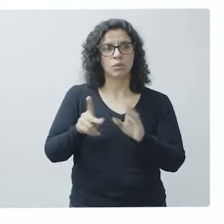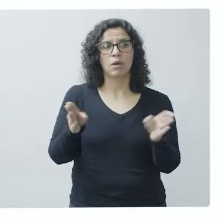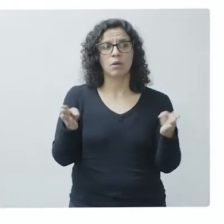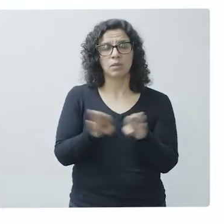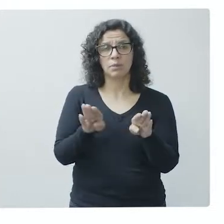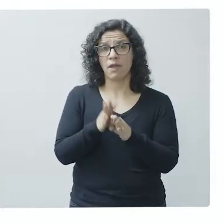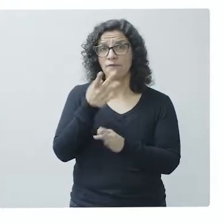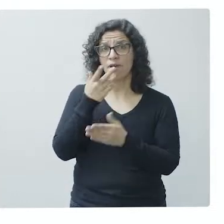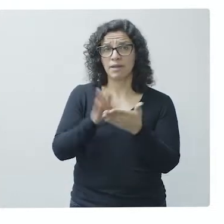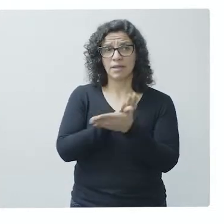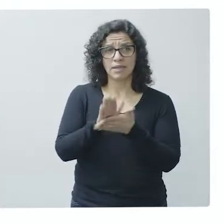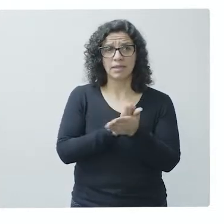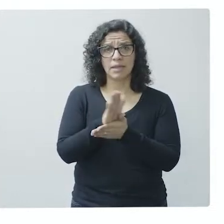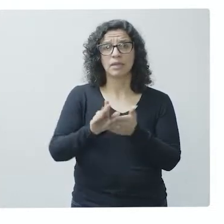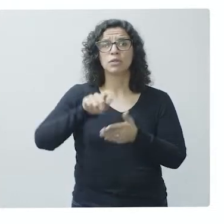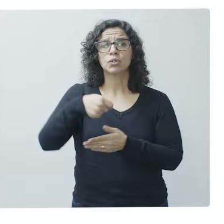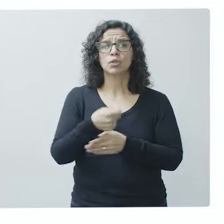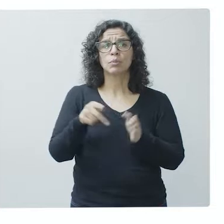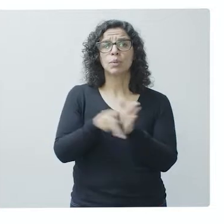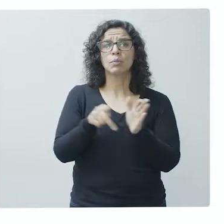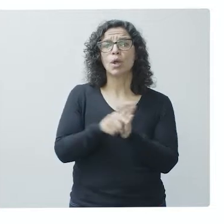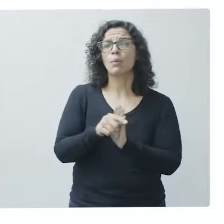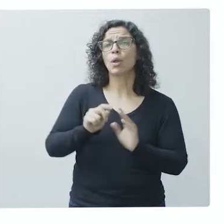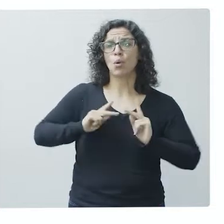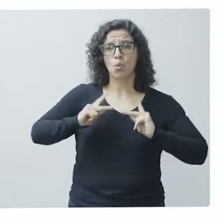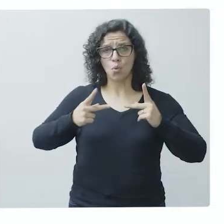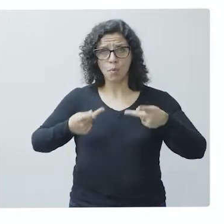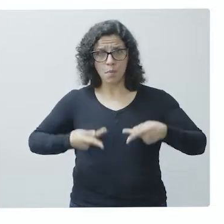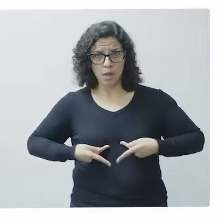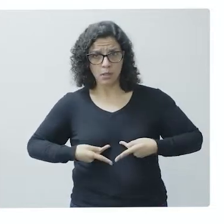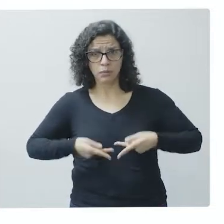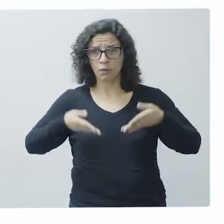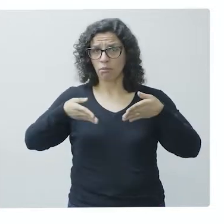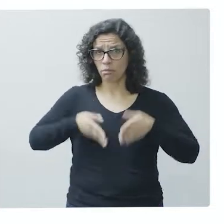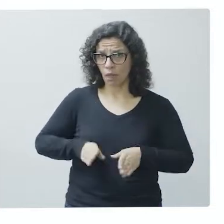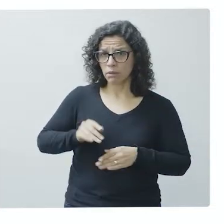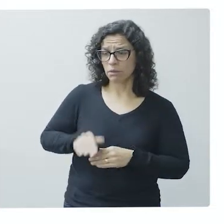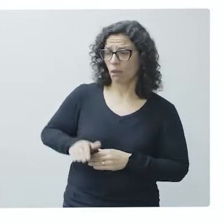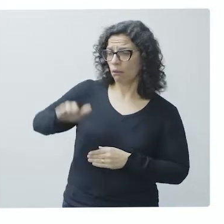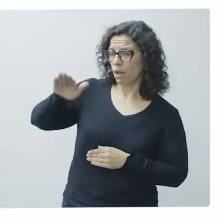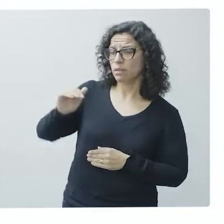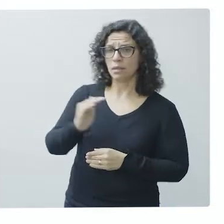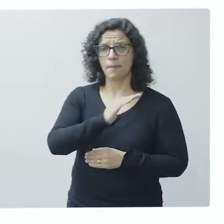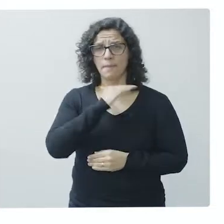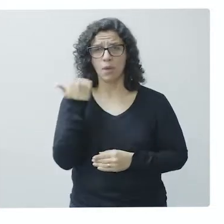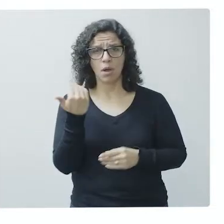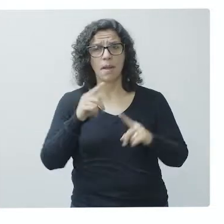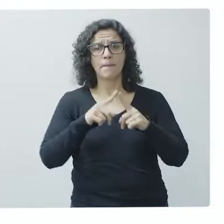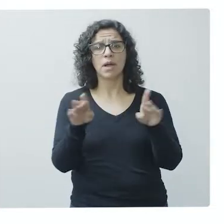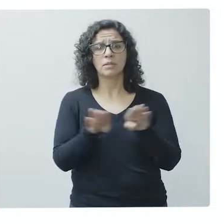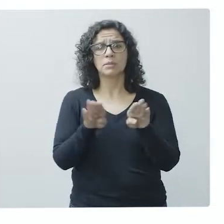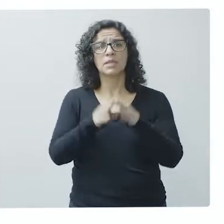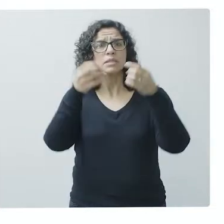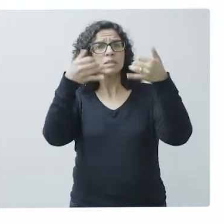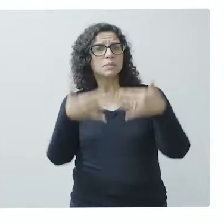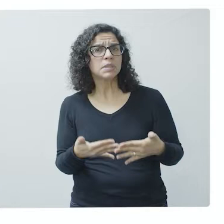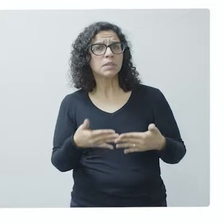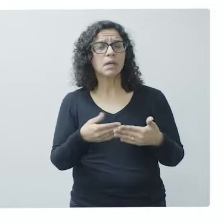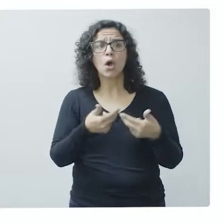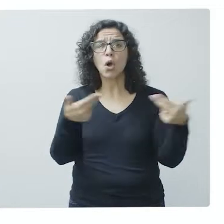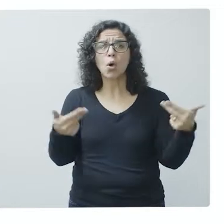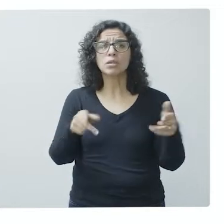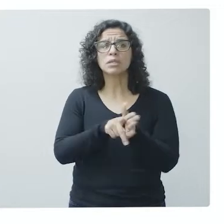as palavras dos homens, que nascem, que crescem, que morrem. Dize somente